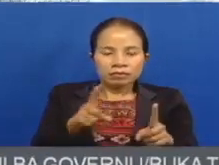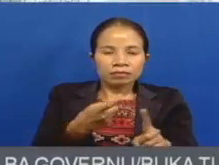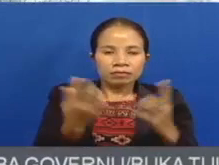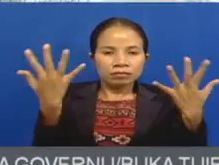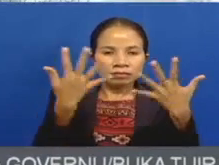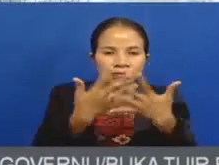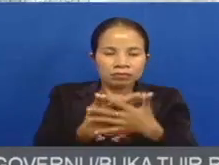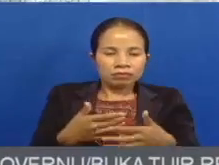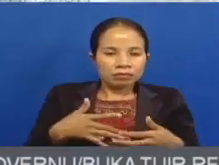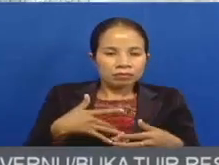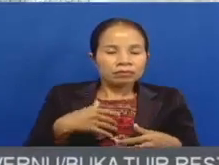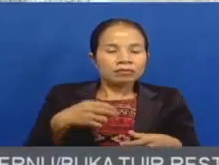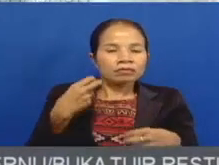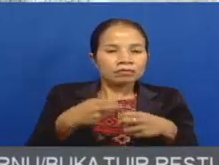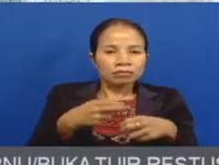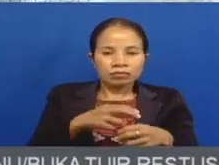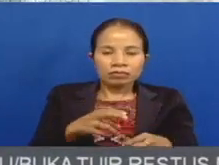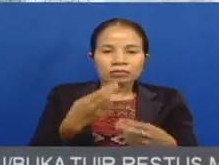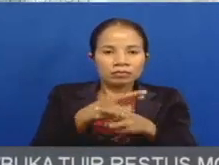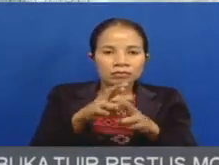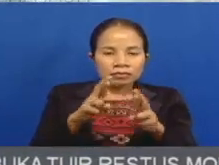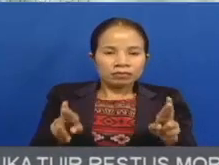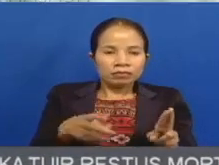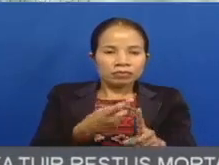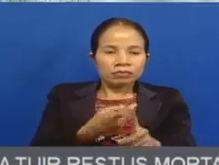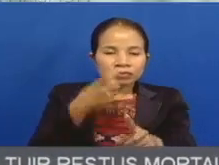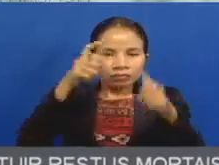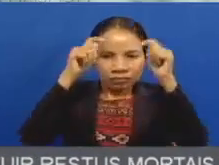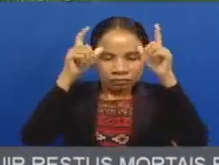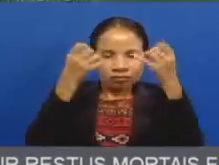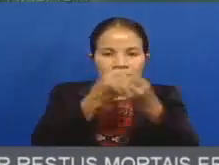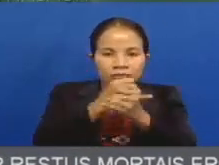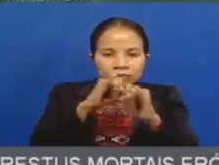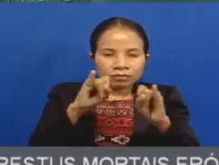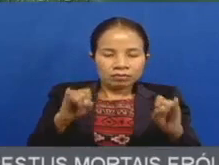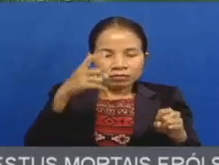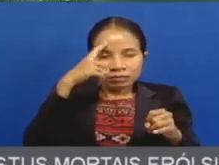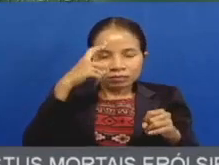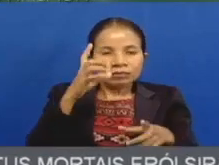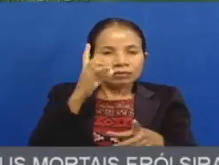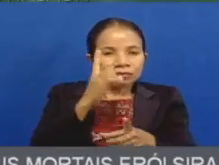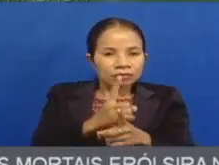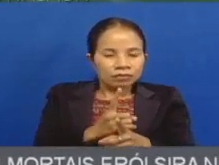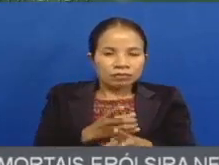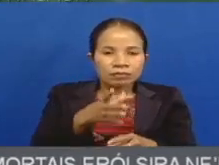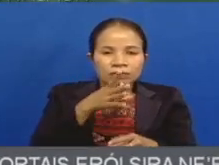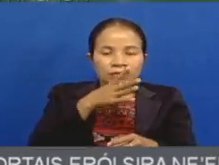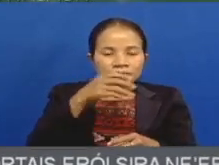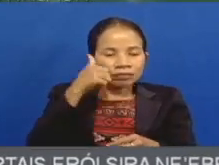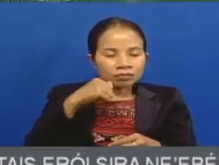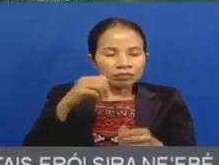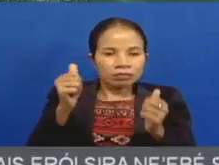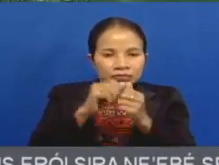no goza lolos resultado o se timor nea ukun rasik angne. Tamba realidade inan falu honne